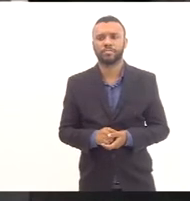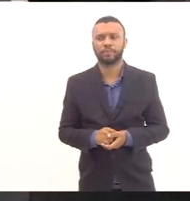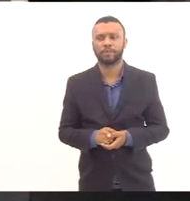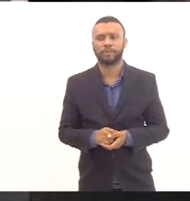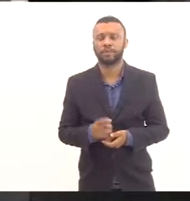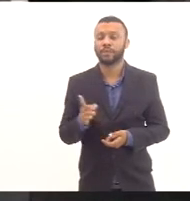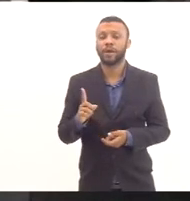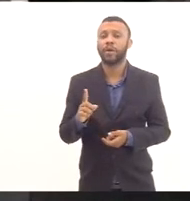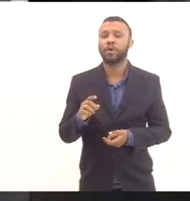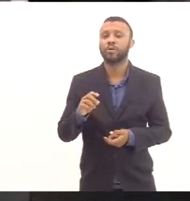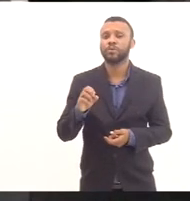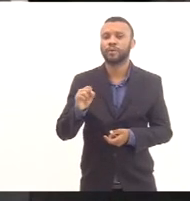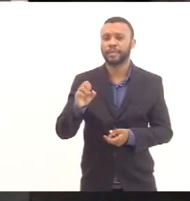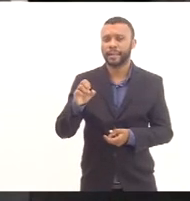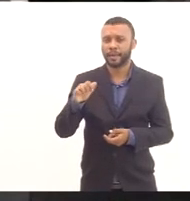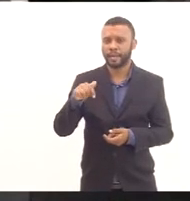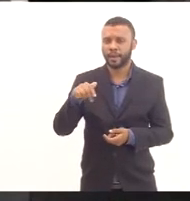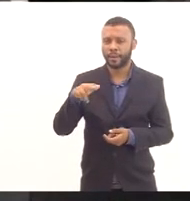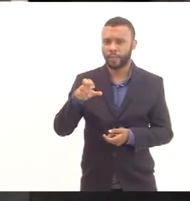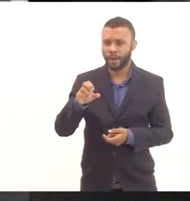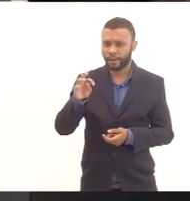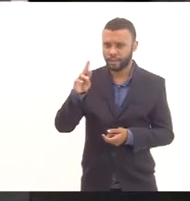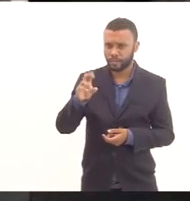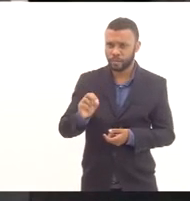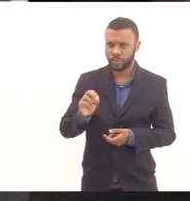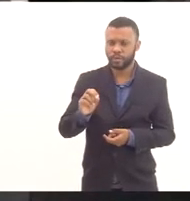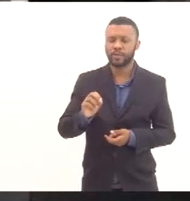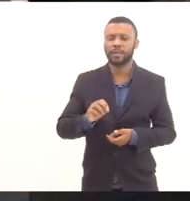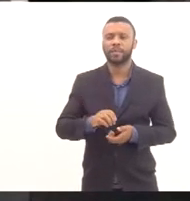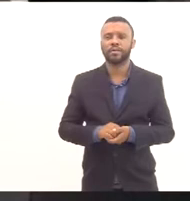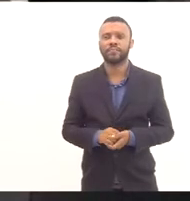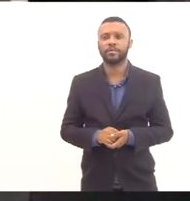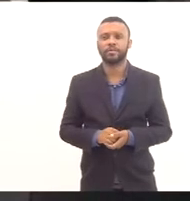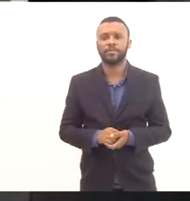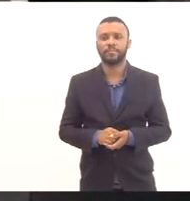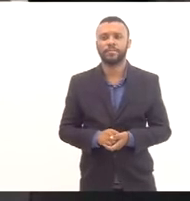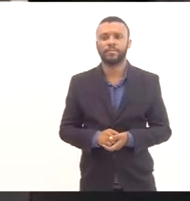E aí e você conhece ela você faz um